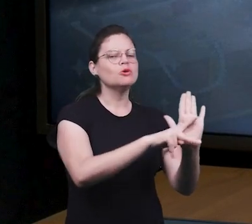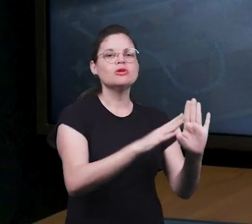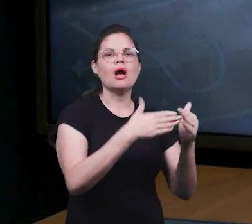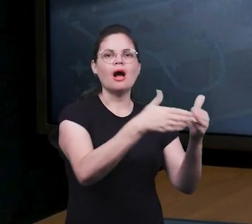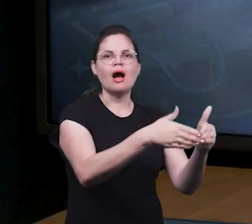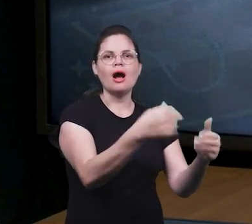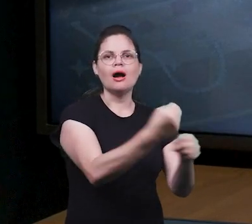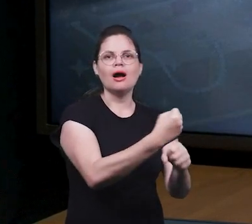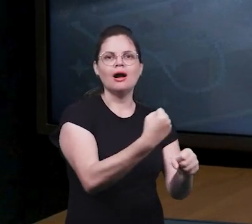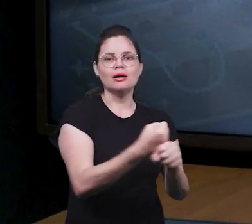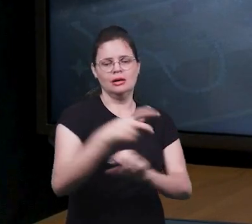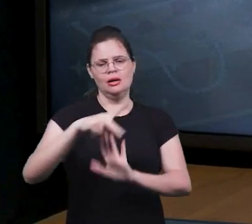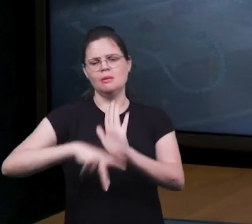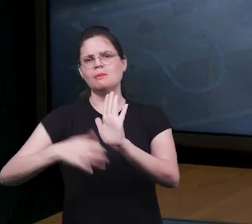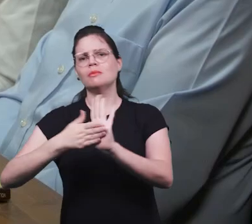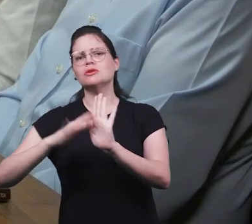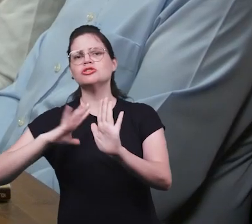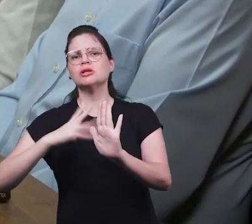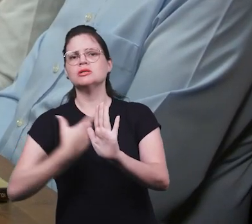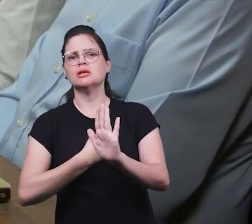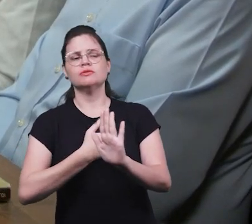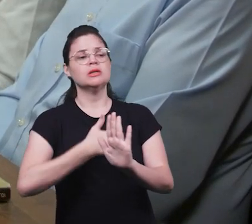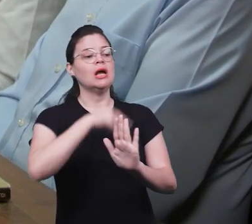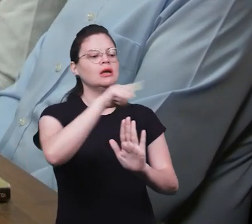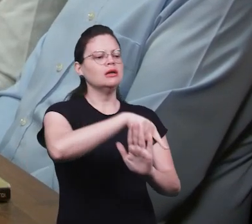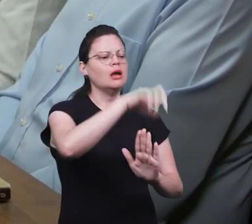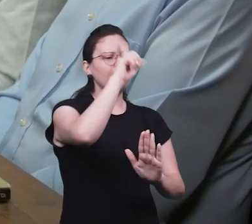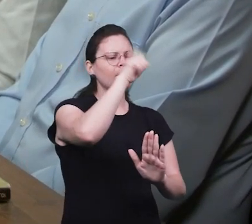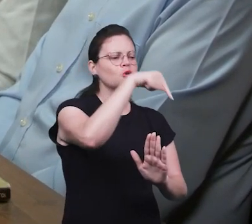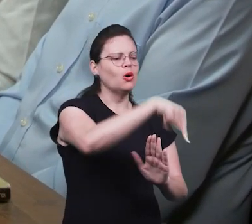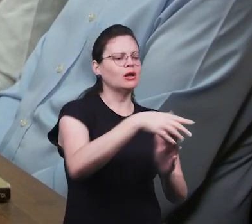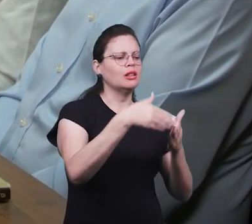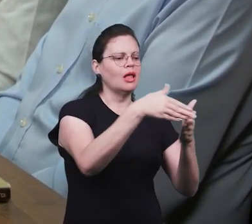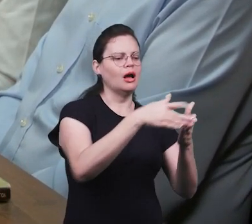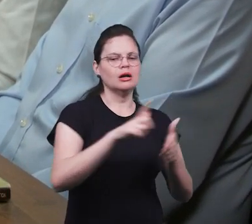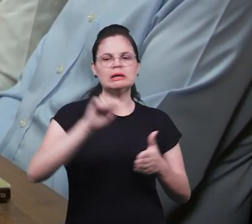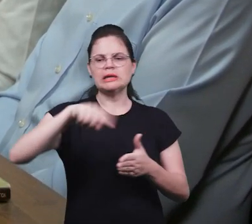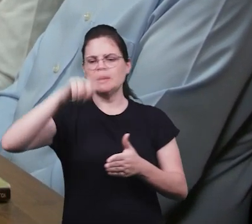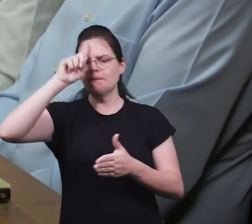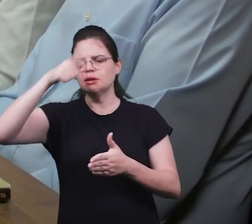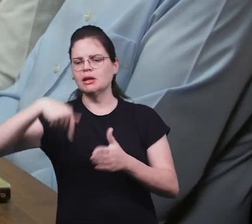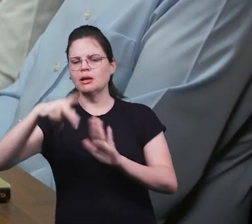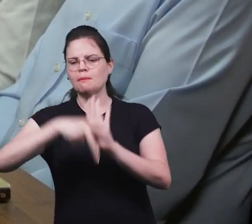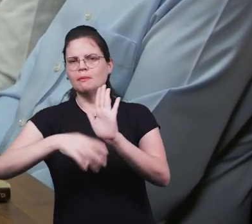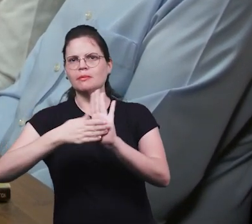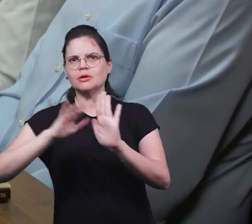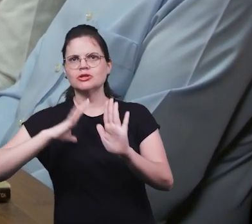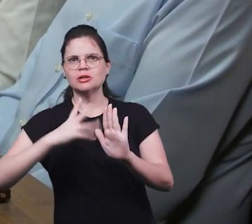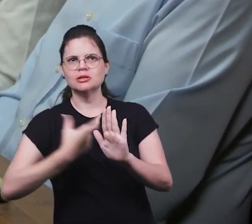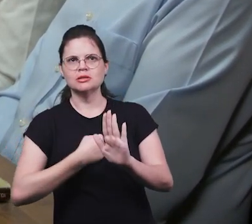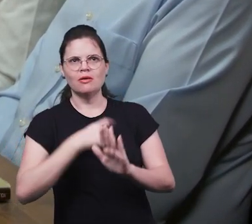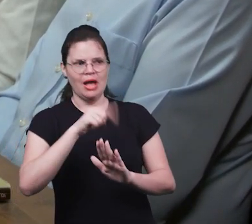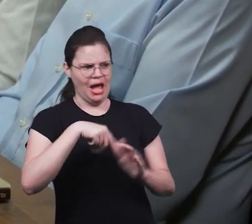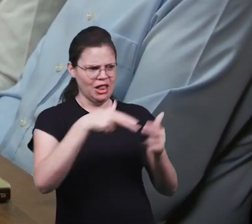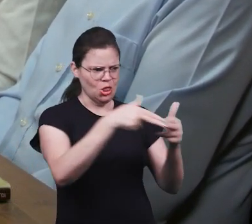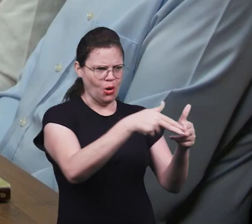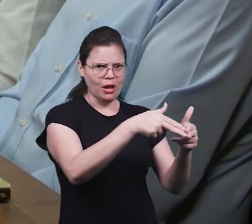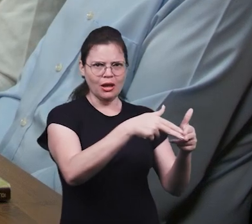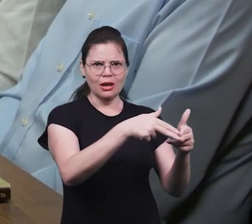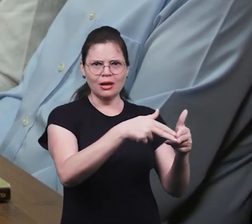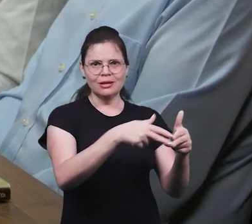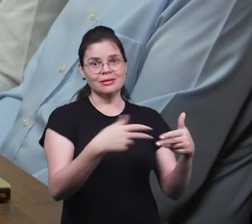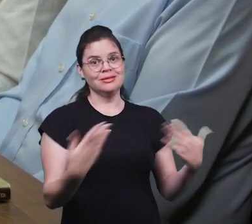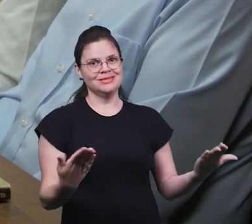que conduz a obra de salvação? Esse é um outro detalhe, né? Foi Noé? Quando Deus revela